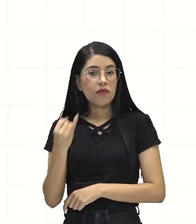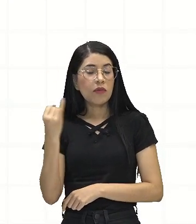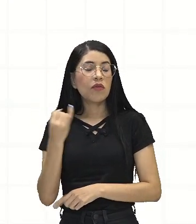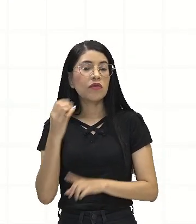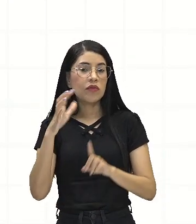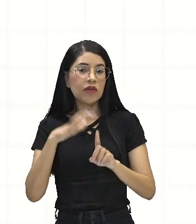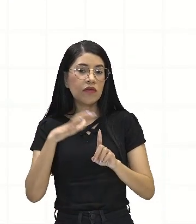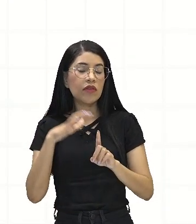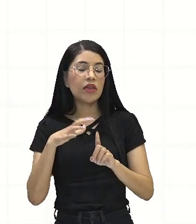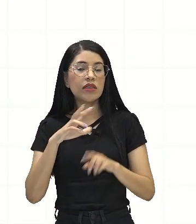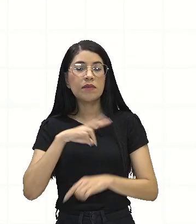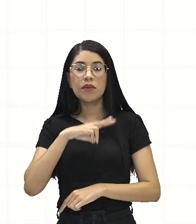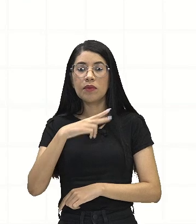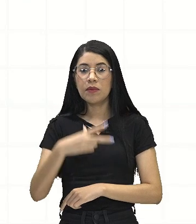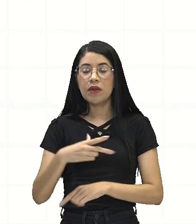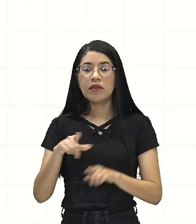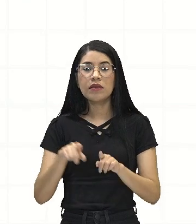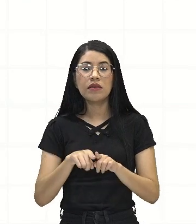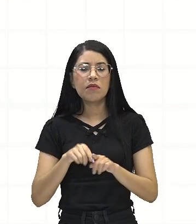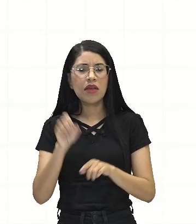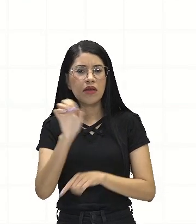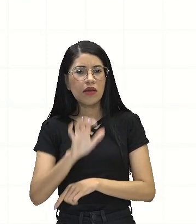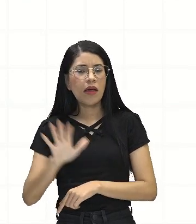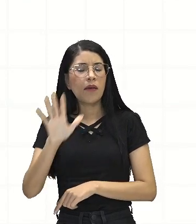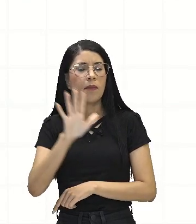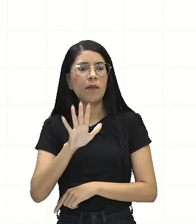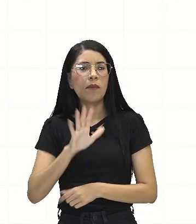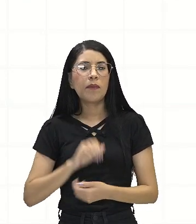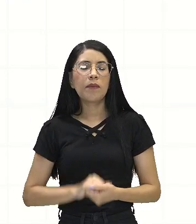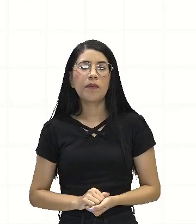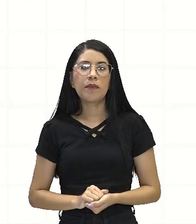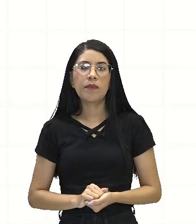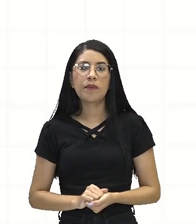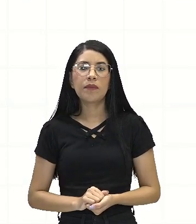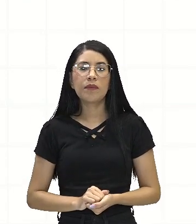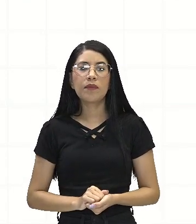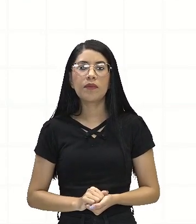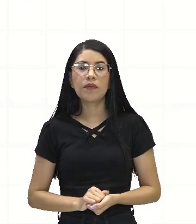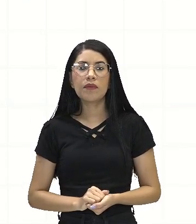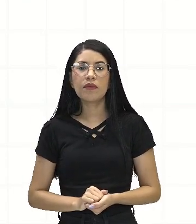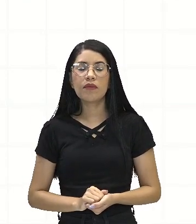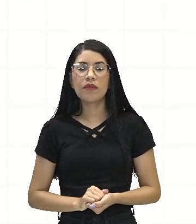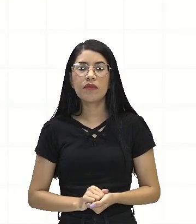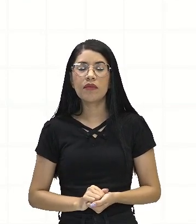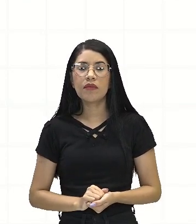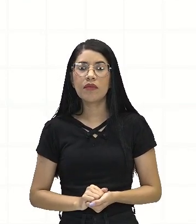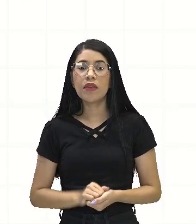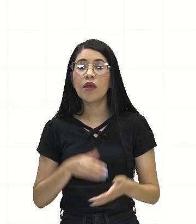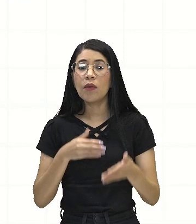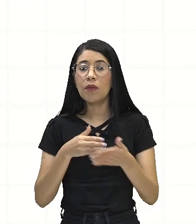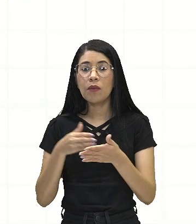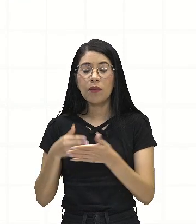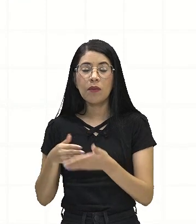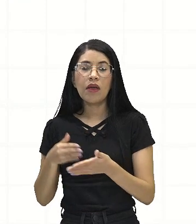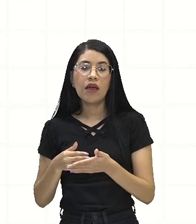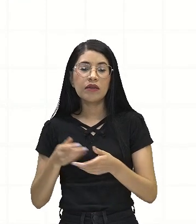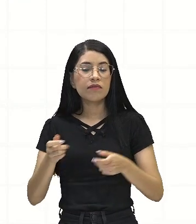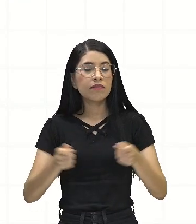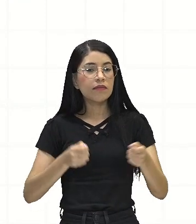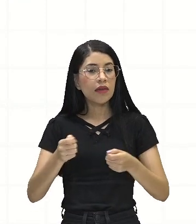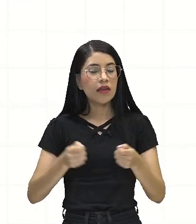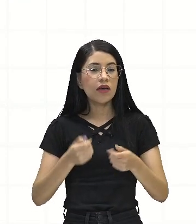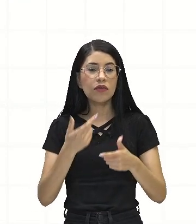populacional e também a formação de vilas e cidades, como a gente já observou. E aí nós temos as características urbanas, né, a arquitetura